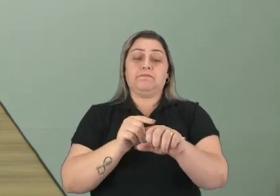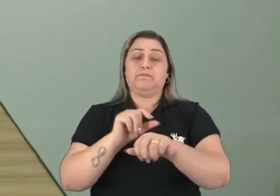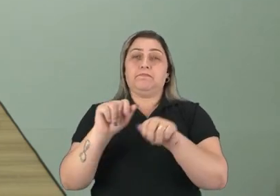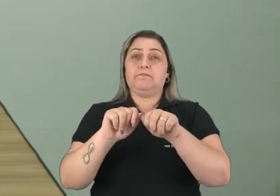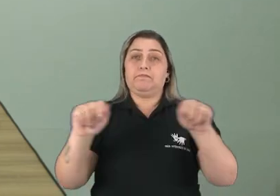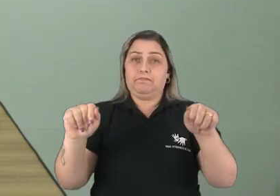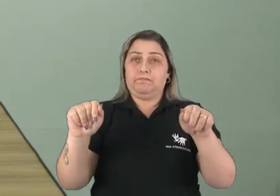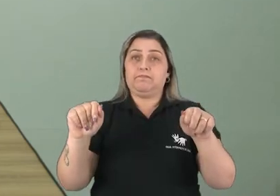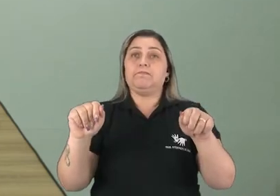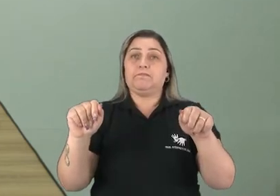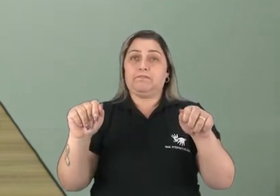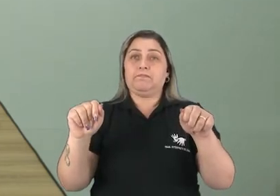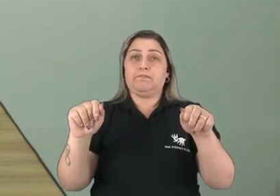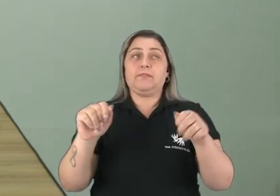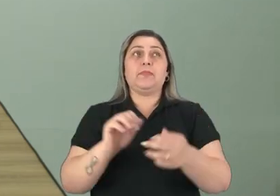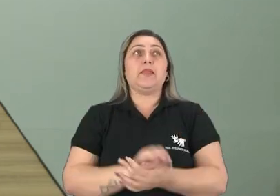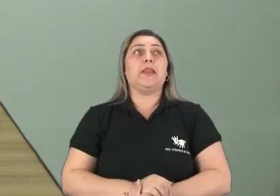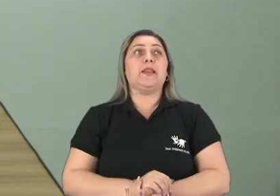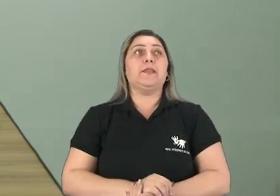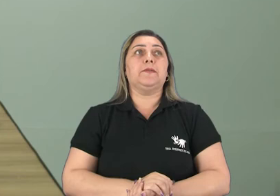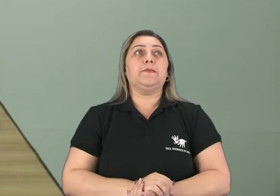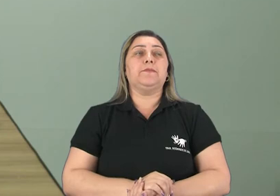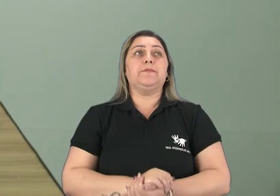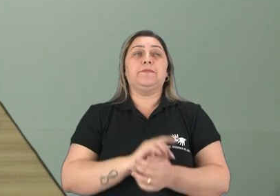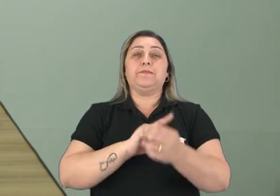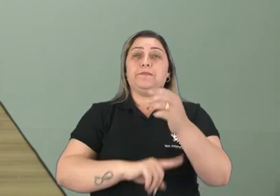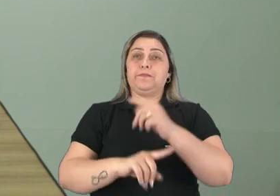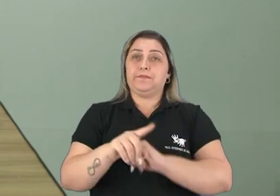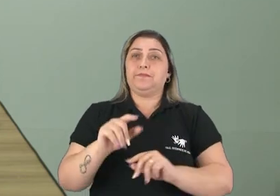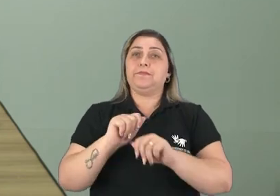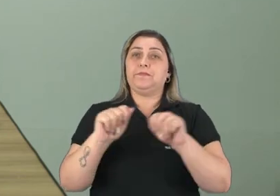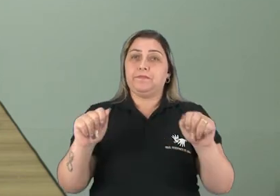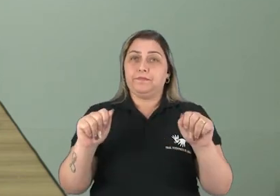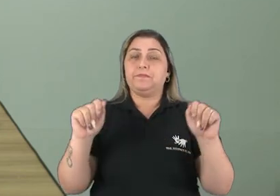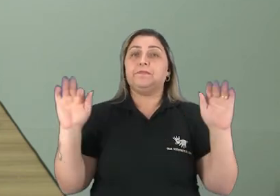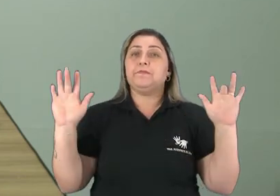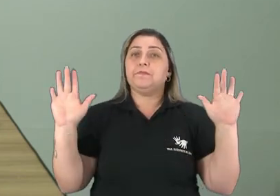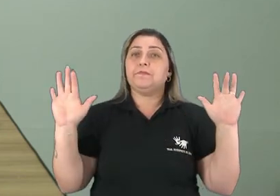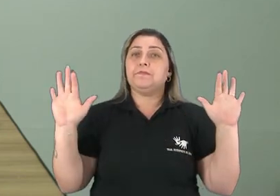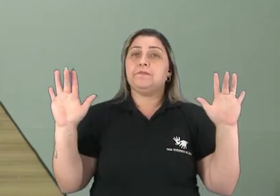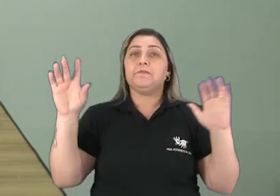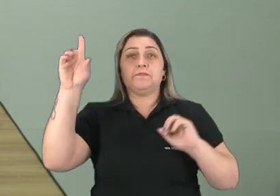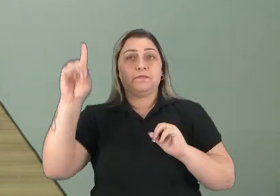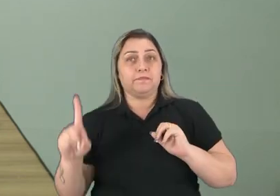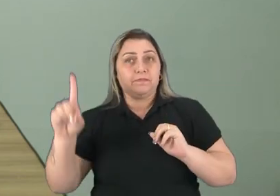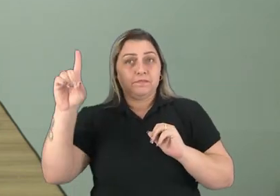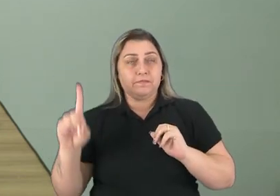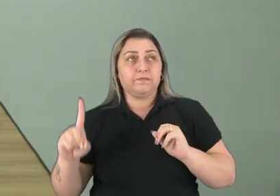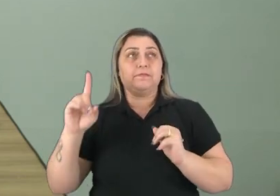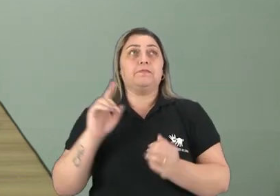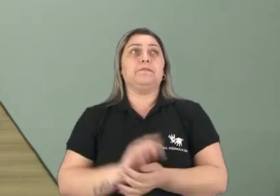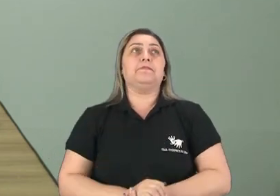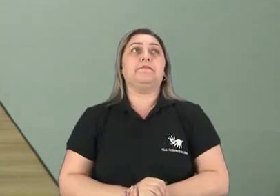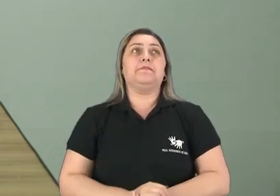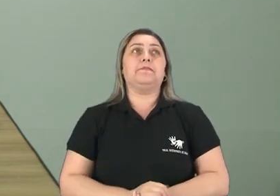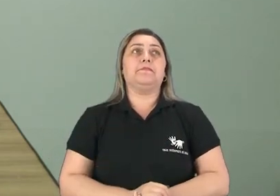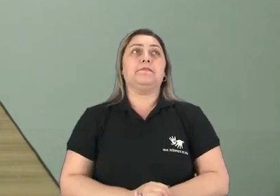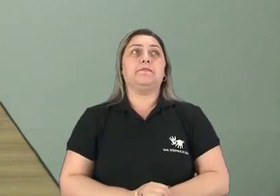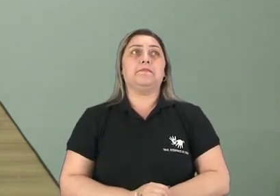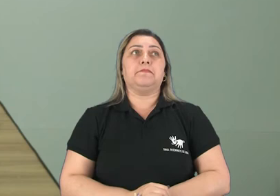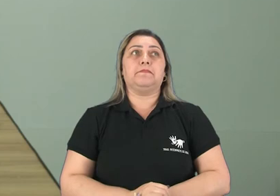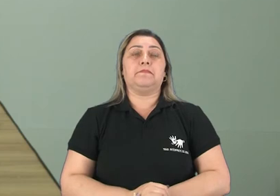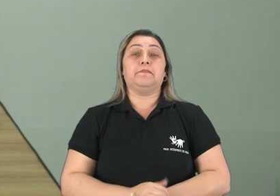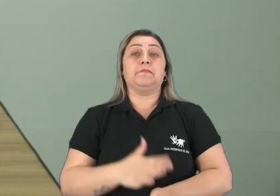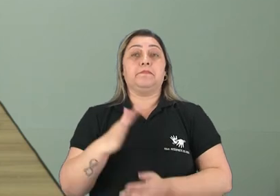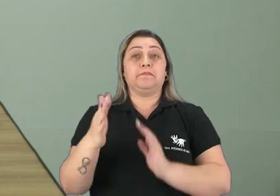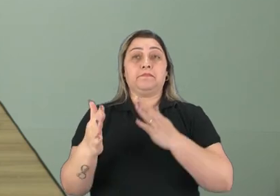amarrada, certo? Esta fita está amarrada na mão direita do Pedro. Na minha